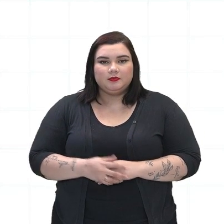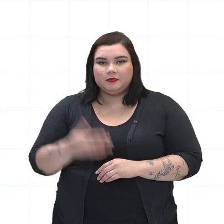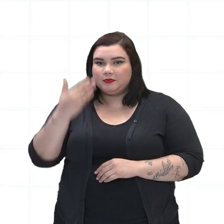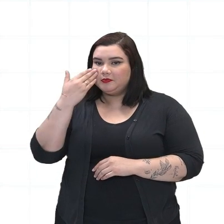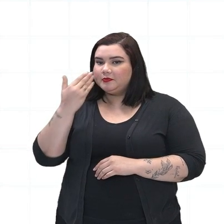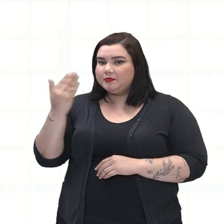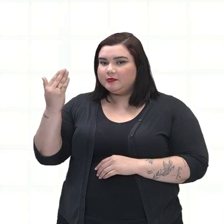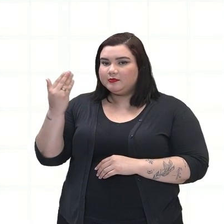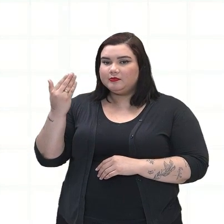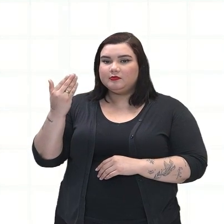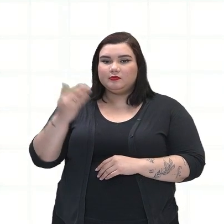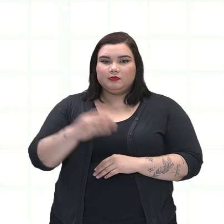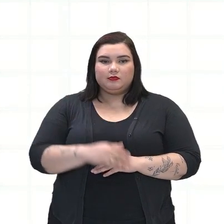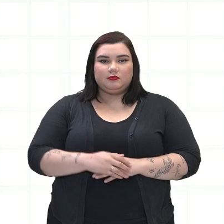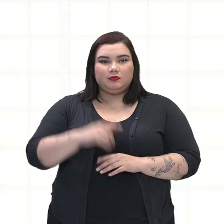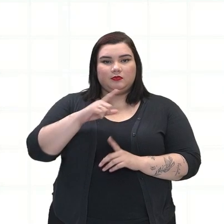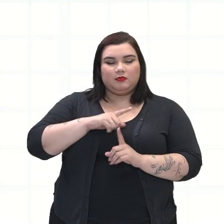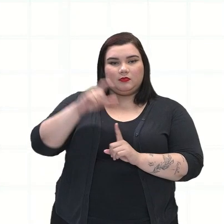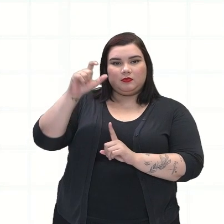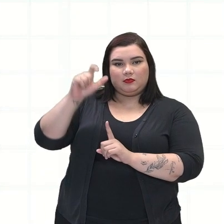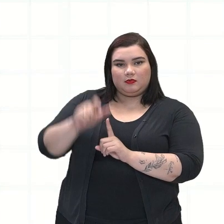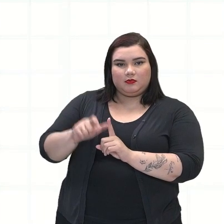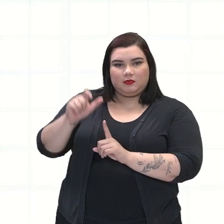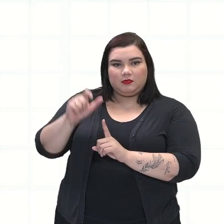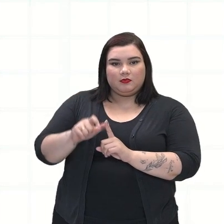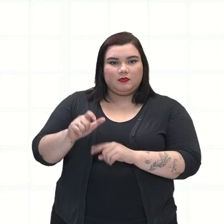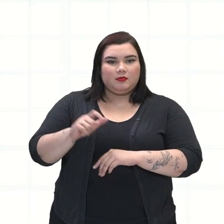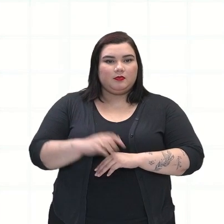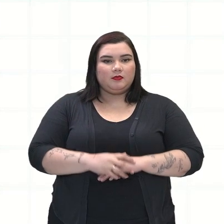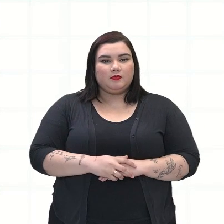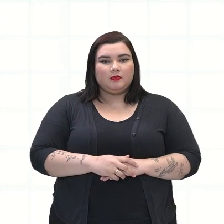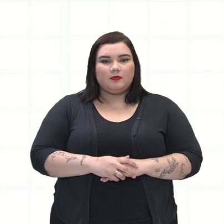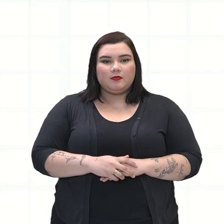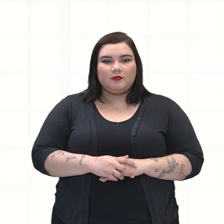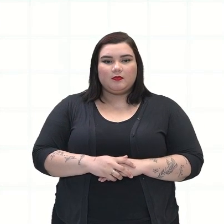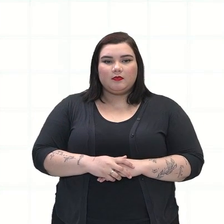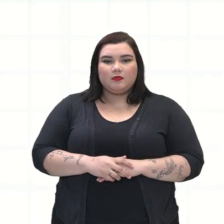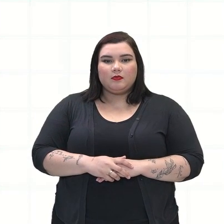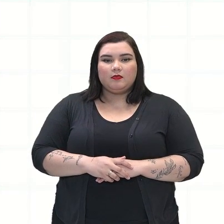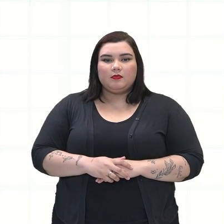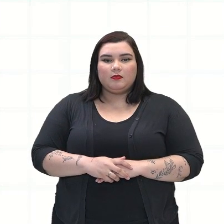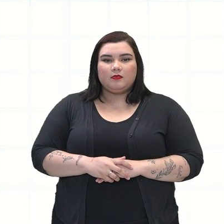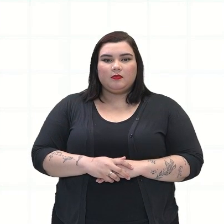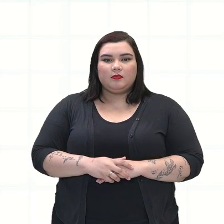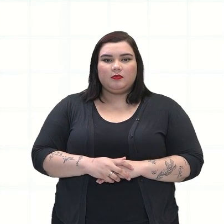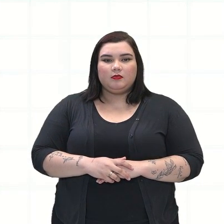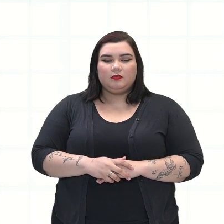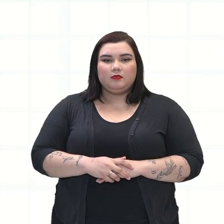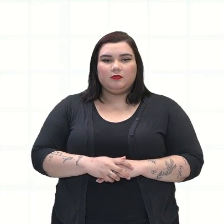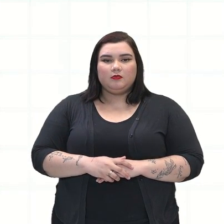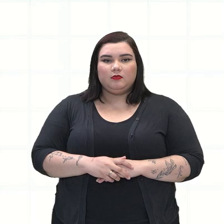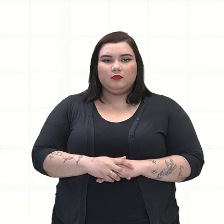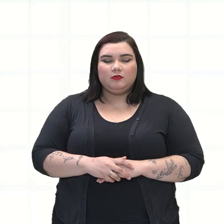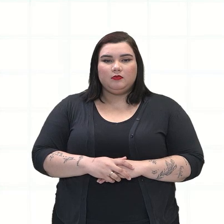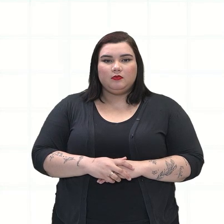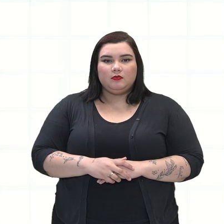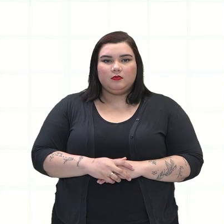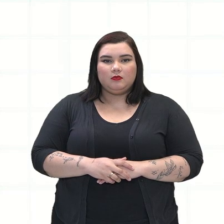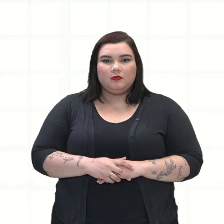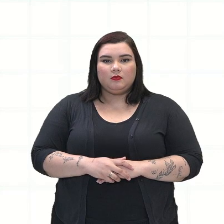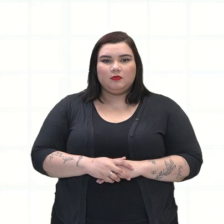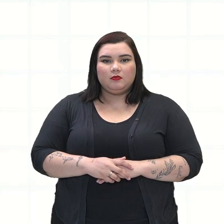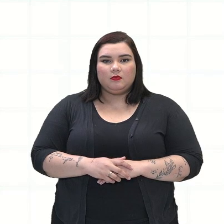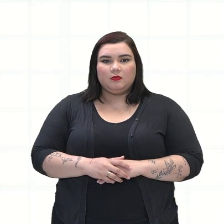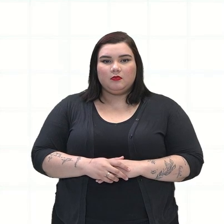temos uma personagem, nossa personagem aí. She is riding